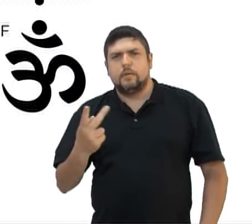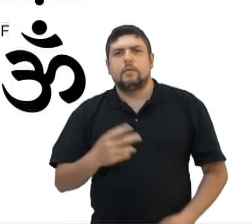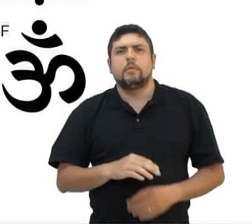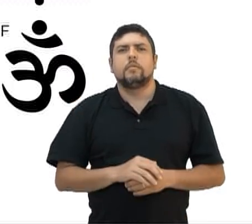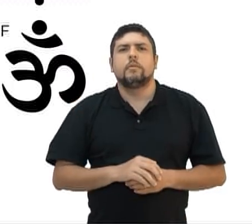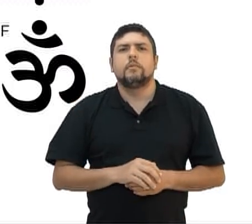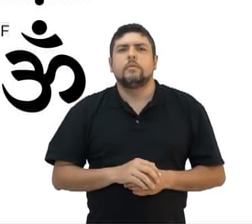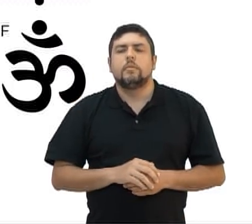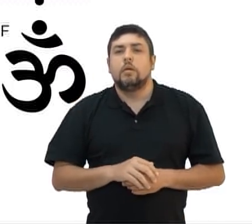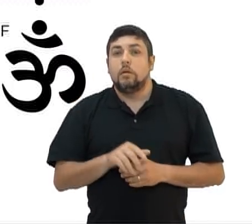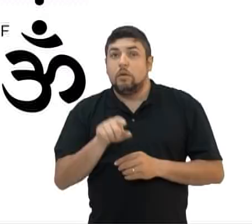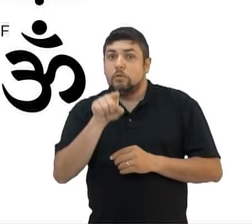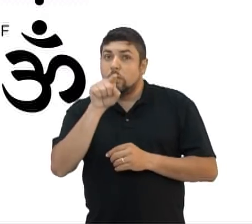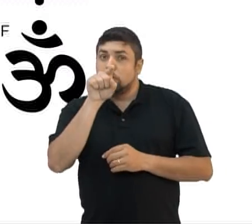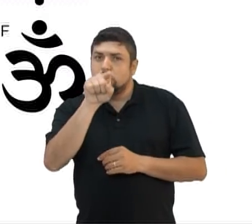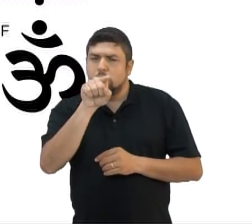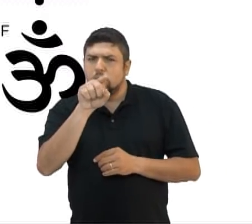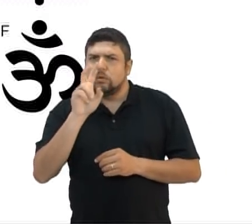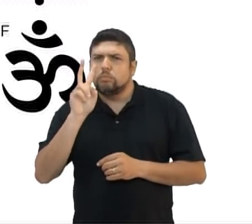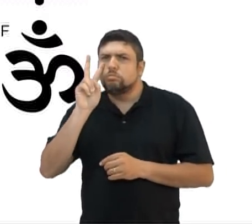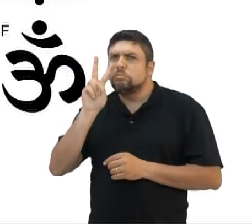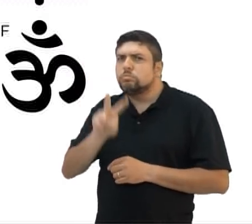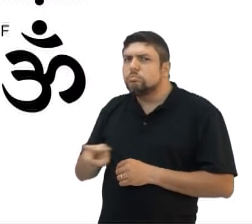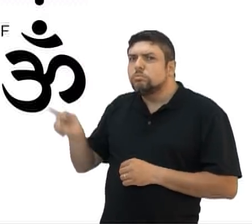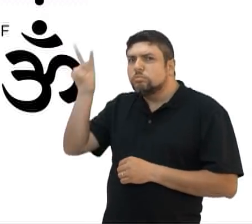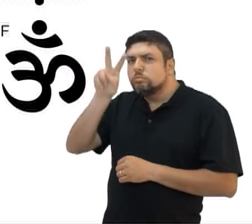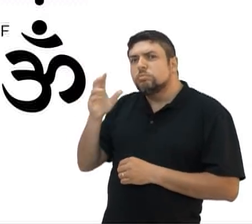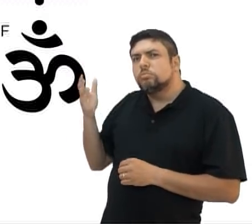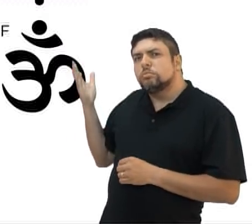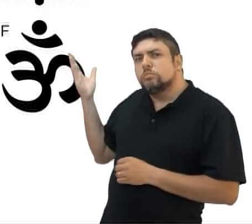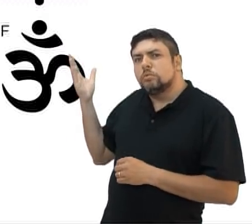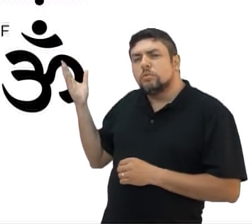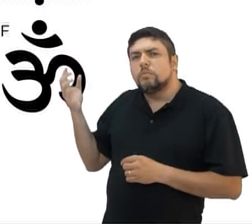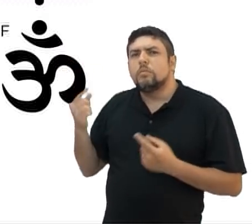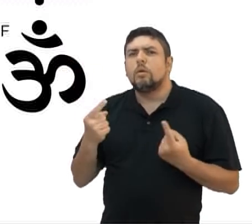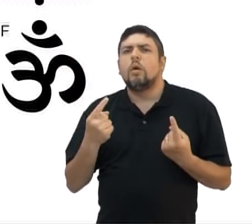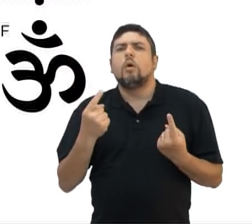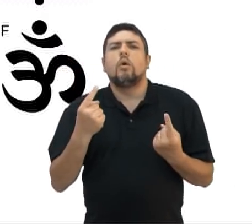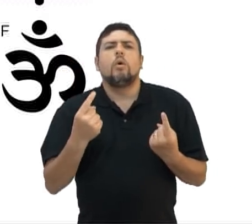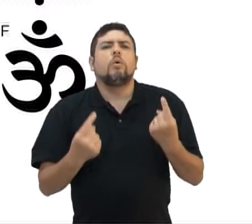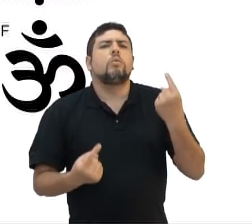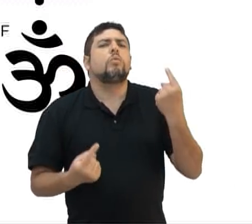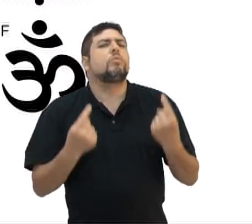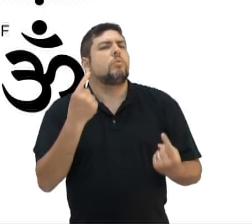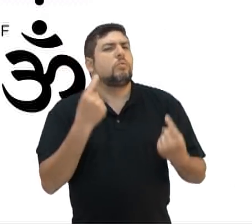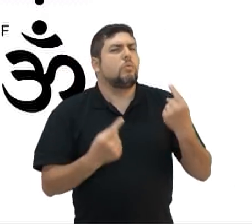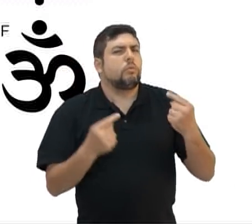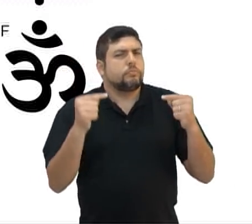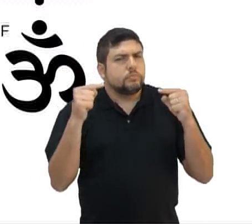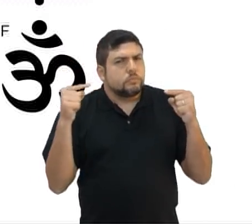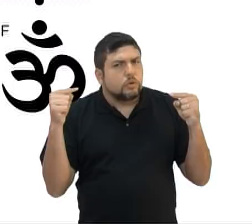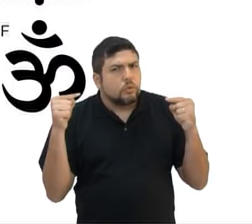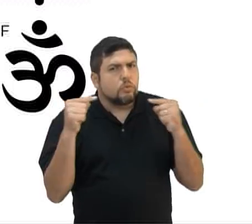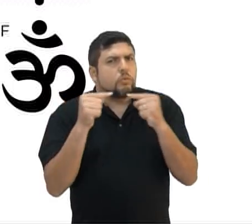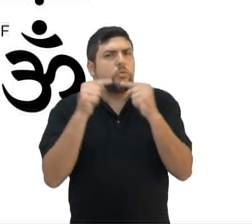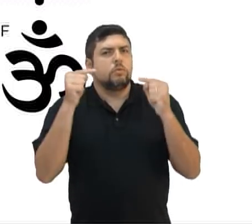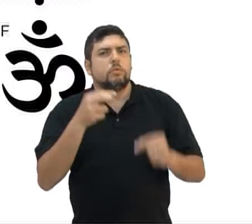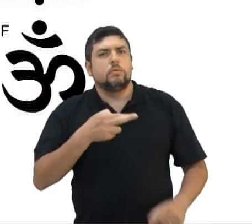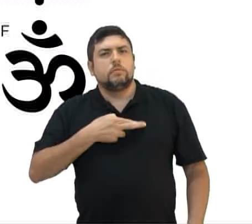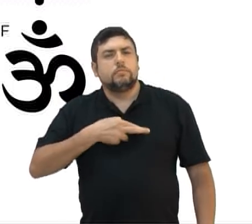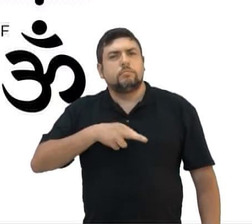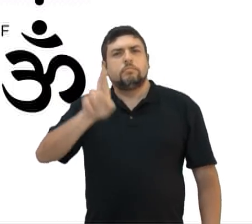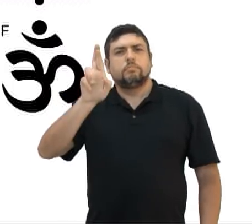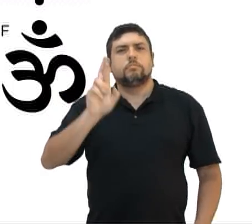H. Você vai marcar no seu caderno a letra que você considera aqui correspondente a um